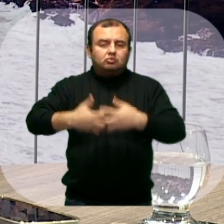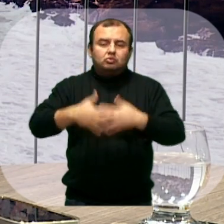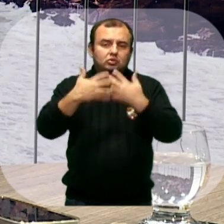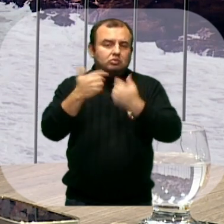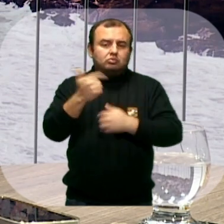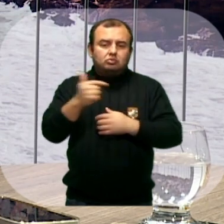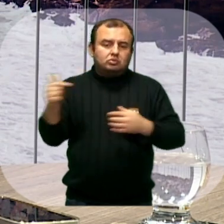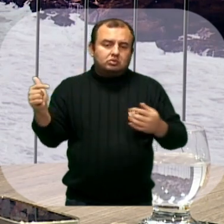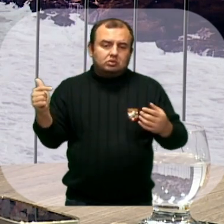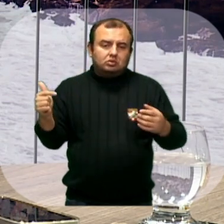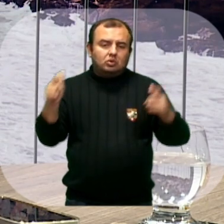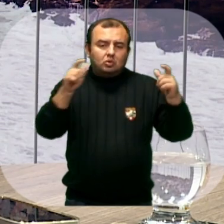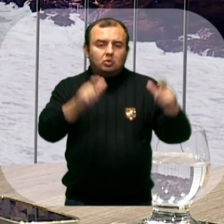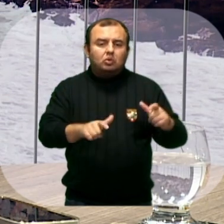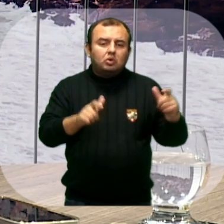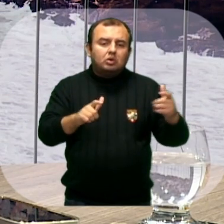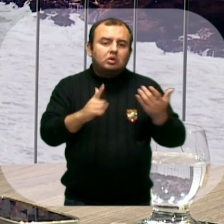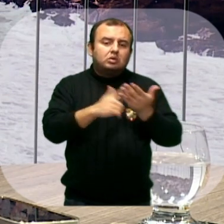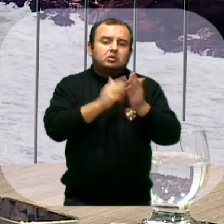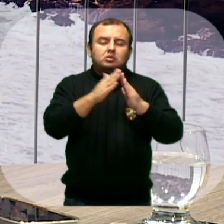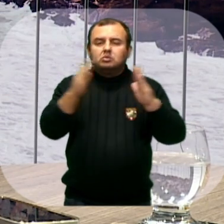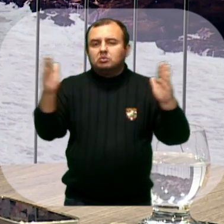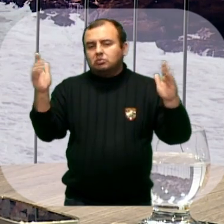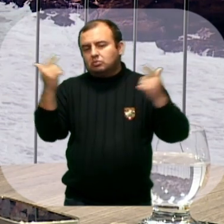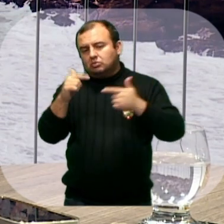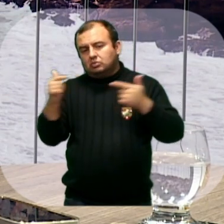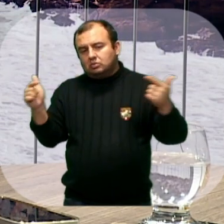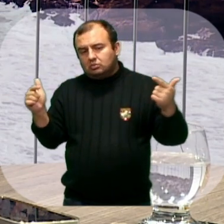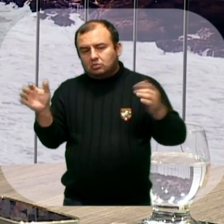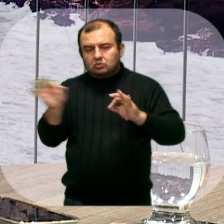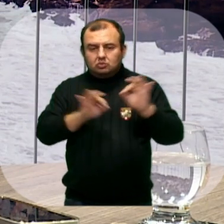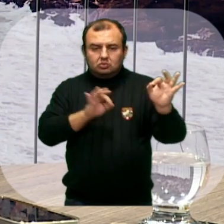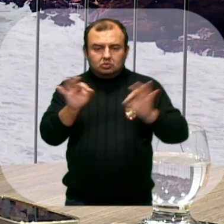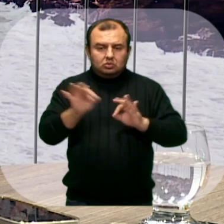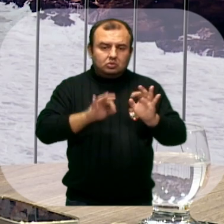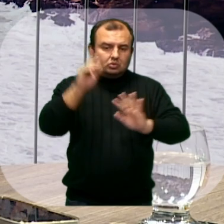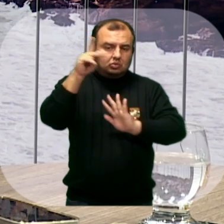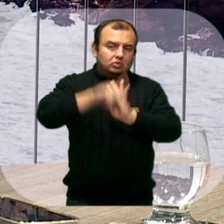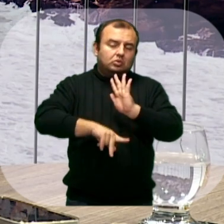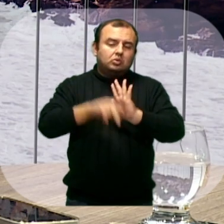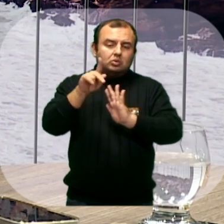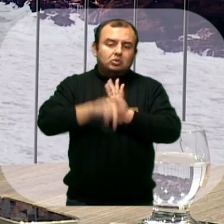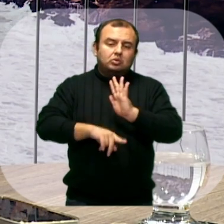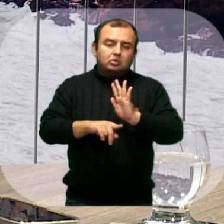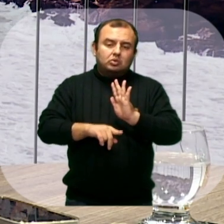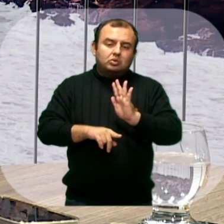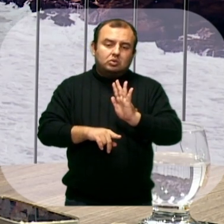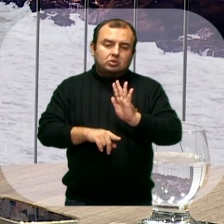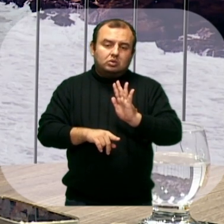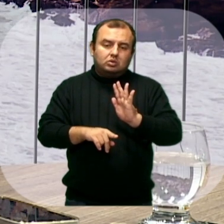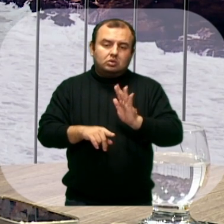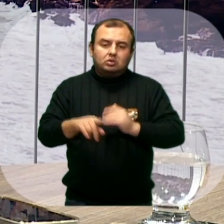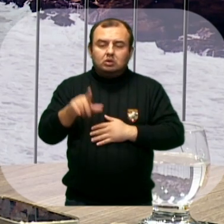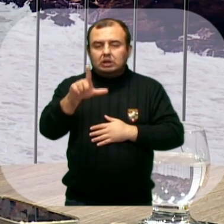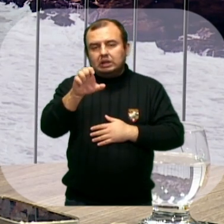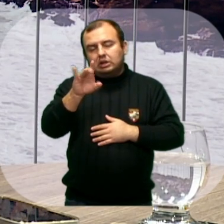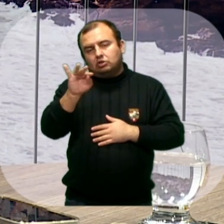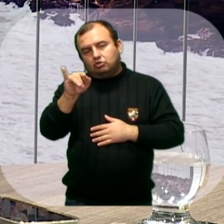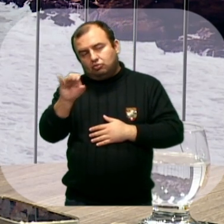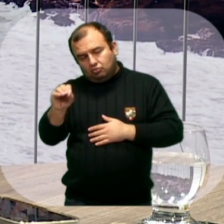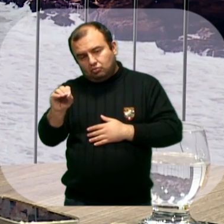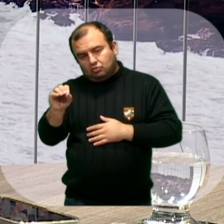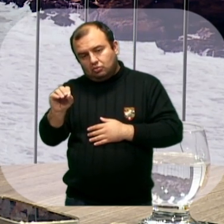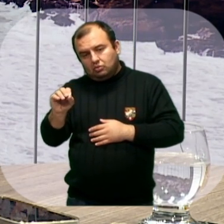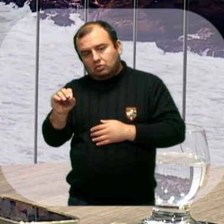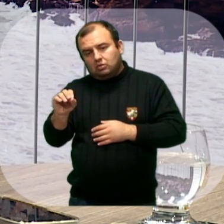funcionando, que não tinha mais espaços para as bibliotecas. Aí nós montamos um projeto chamado Projeto Lectio, para